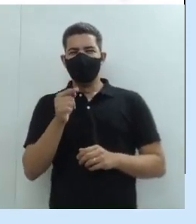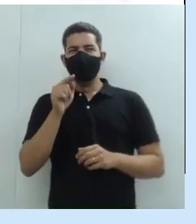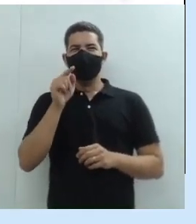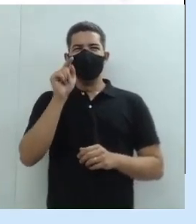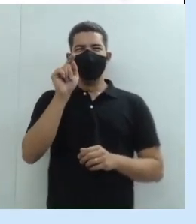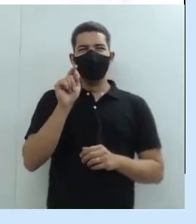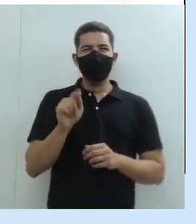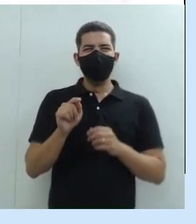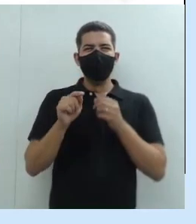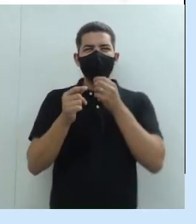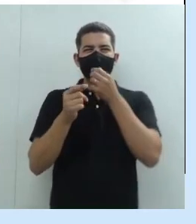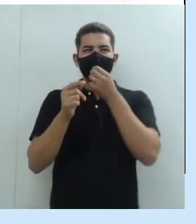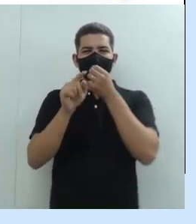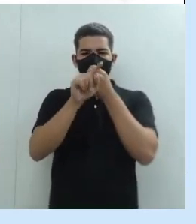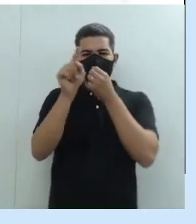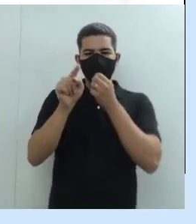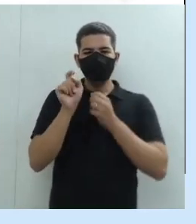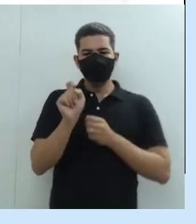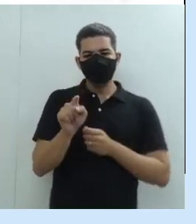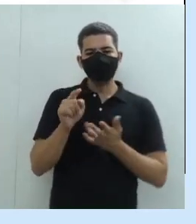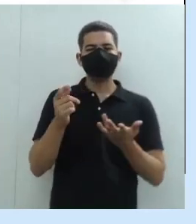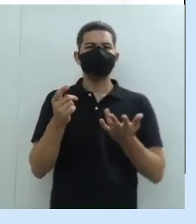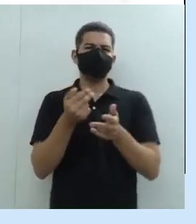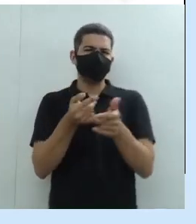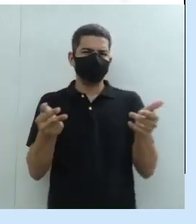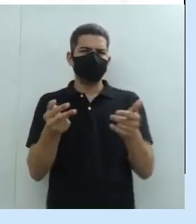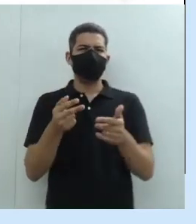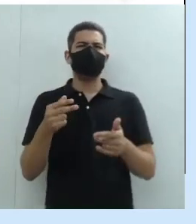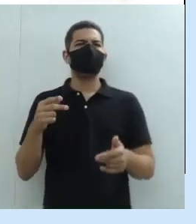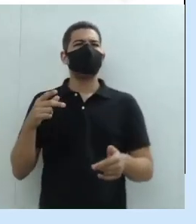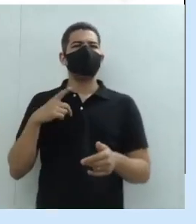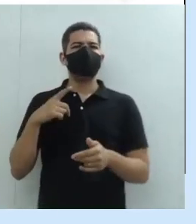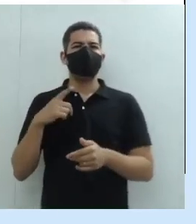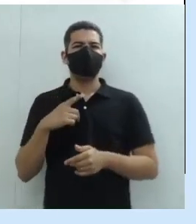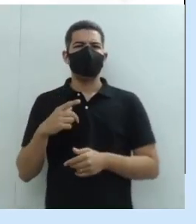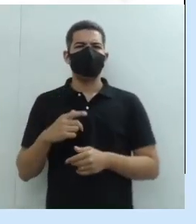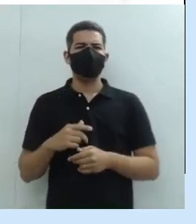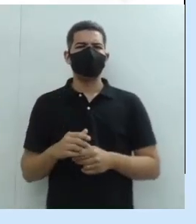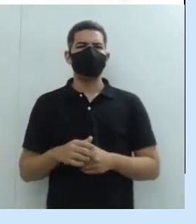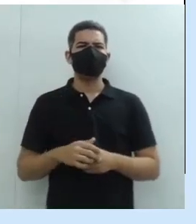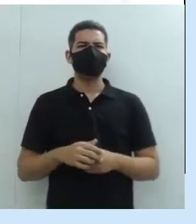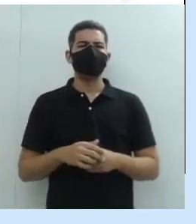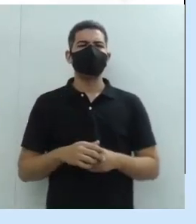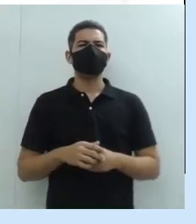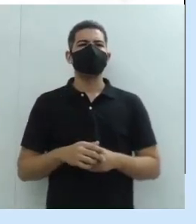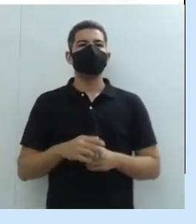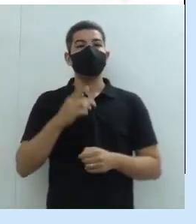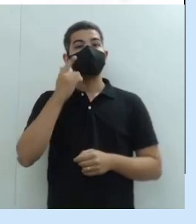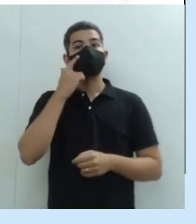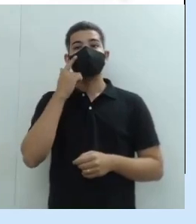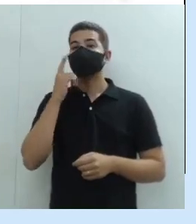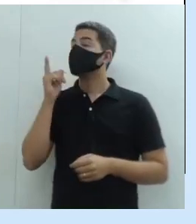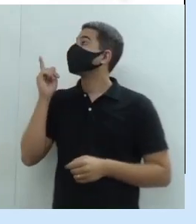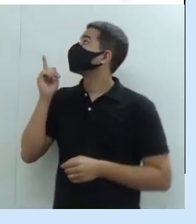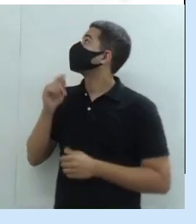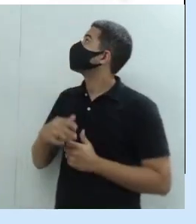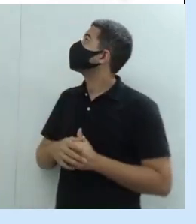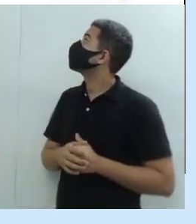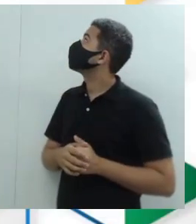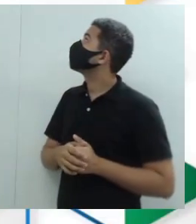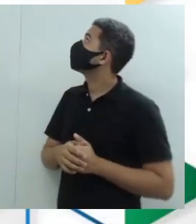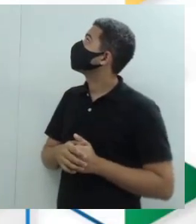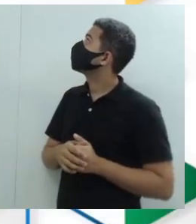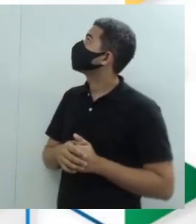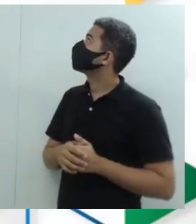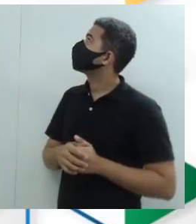como a pontuação é empregada para causar esse efeito de humor, certo? Então vamos ver aí na tela, olha só.